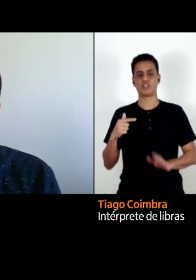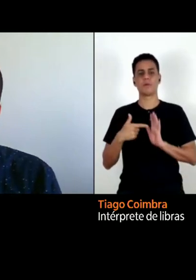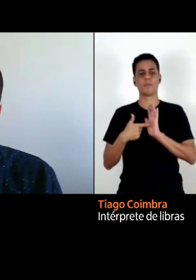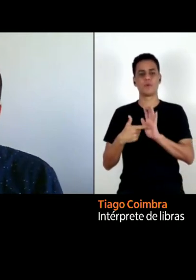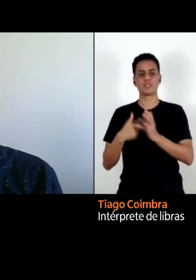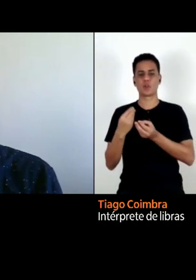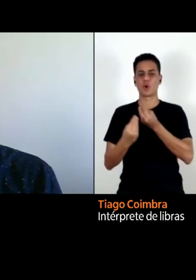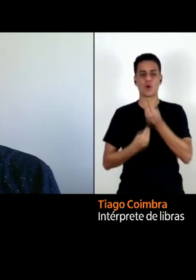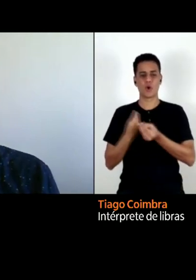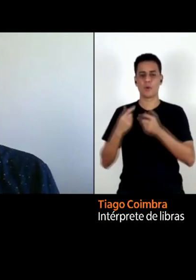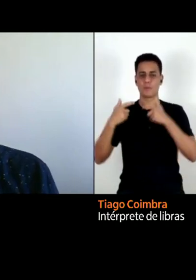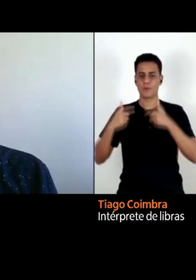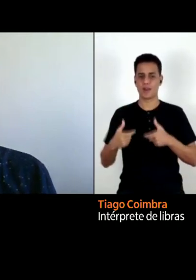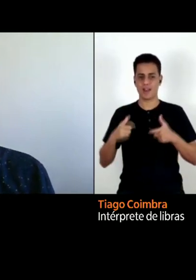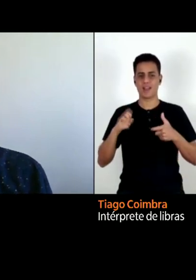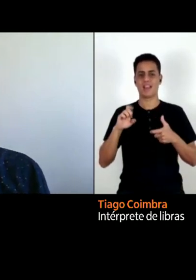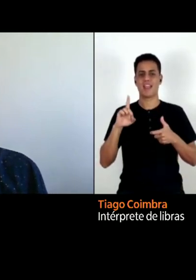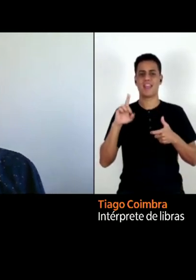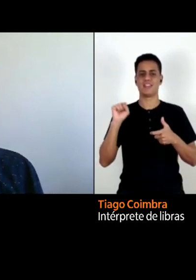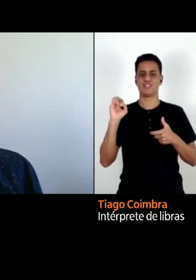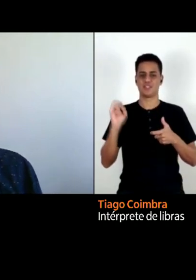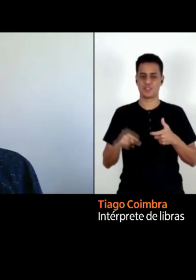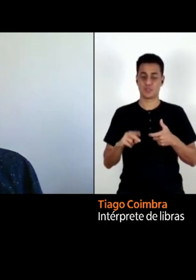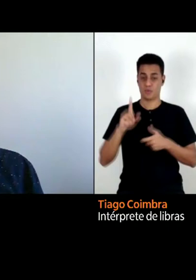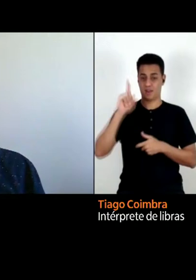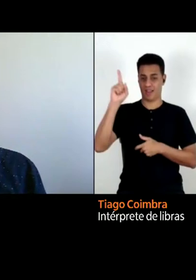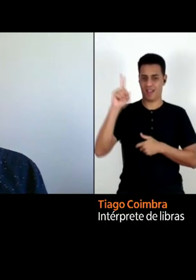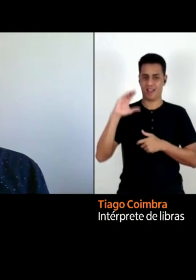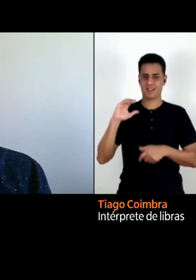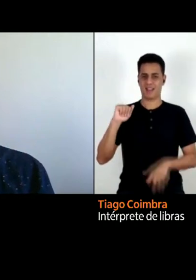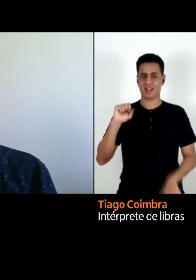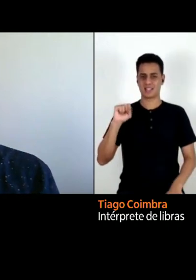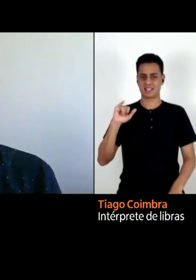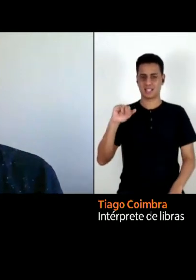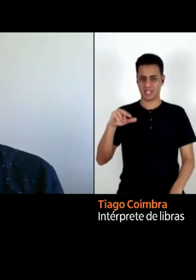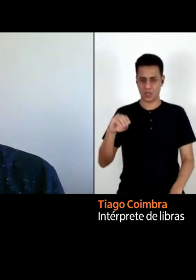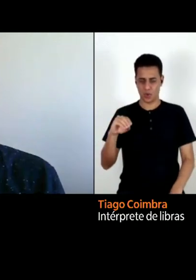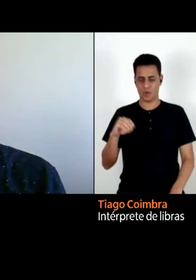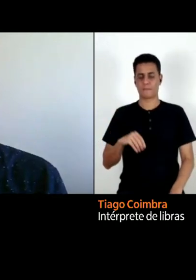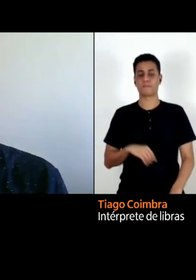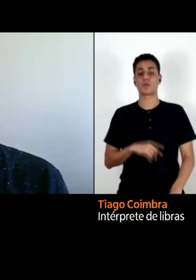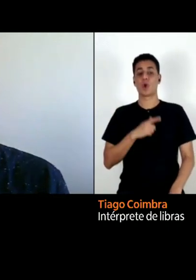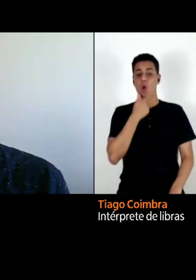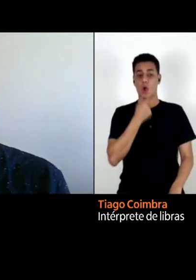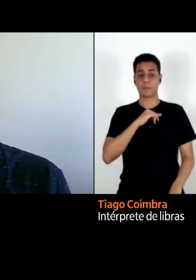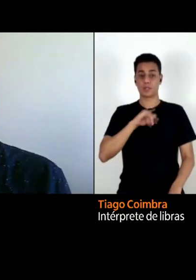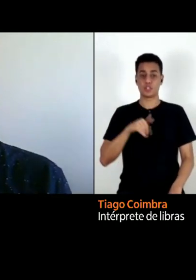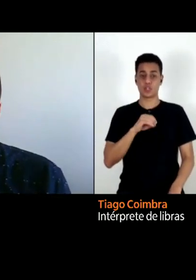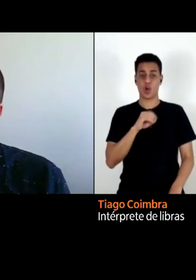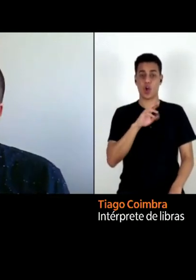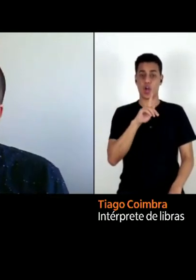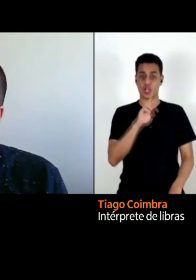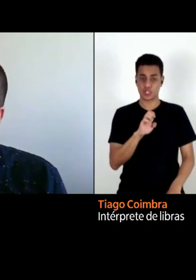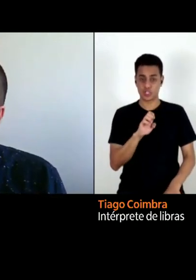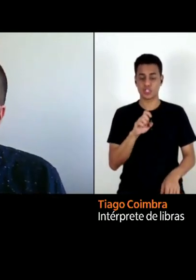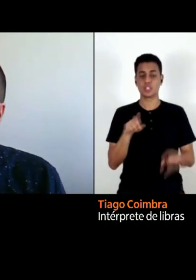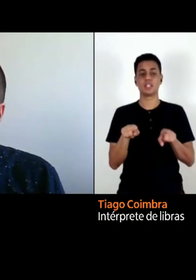Edison no Cassino Fluminense, os pesquisadores Jorge Capelar e Paulo Roberto Ferreira,